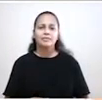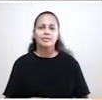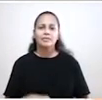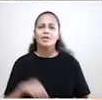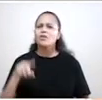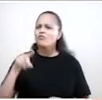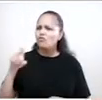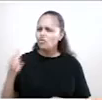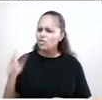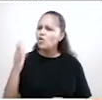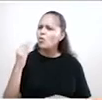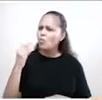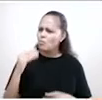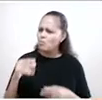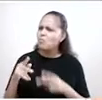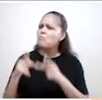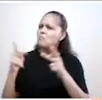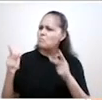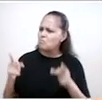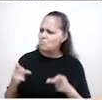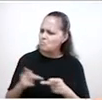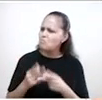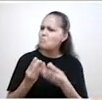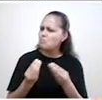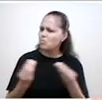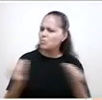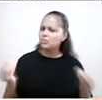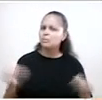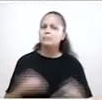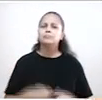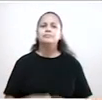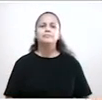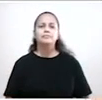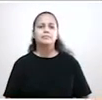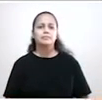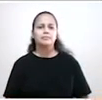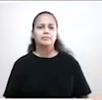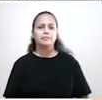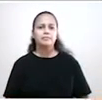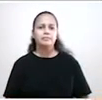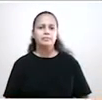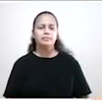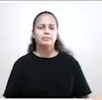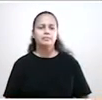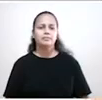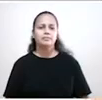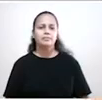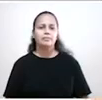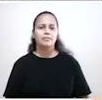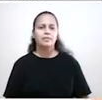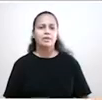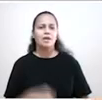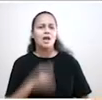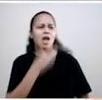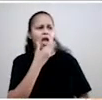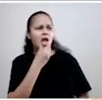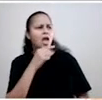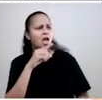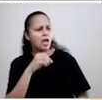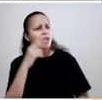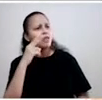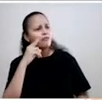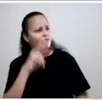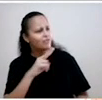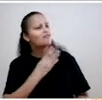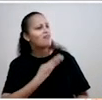tem comido muita pizza. Ou então, he has seen his friends. Ele tem visto